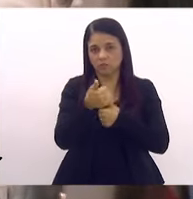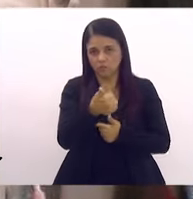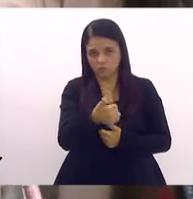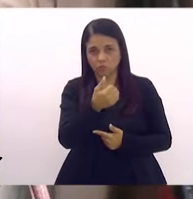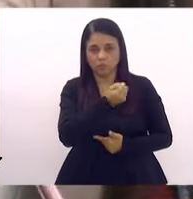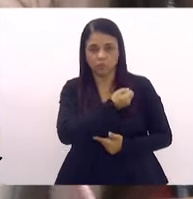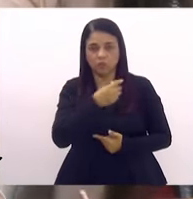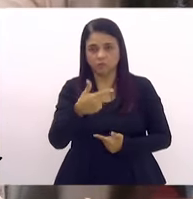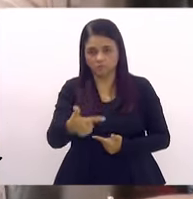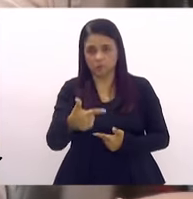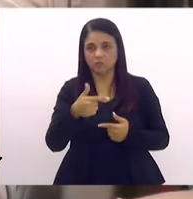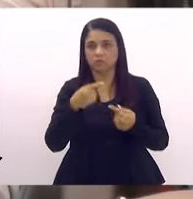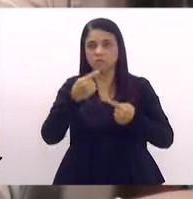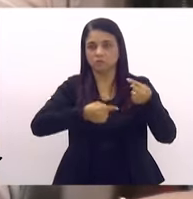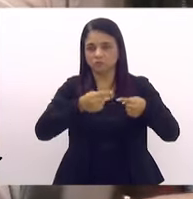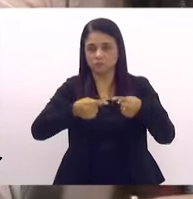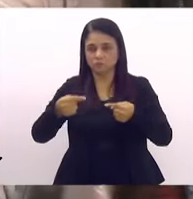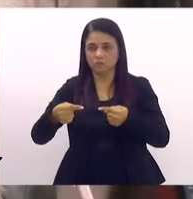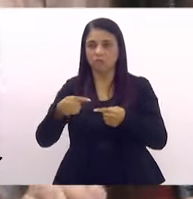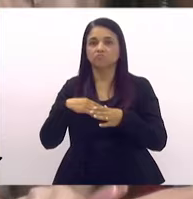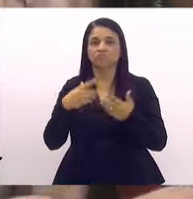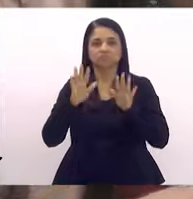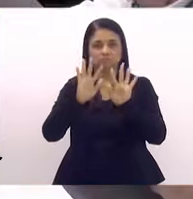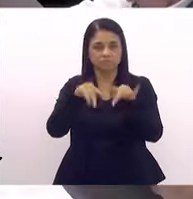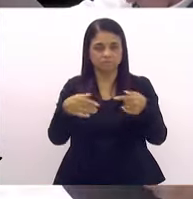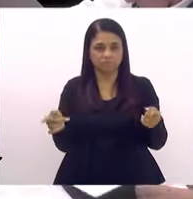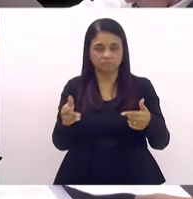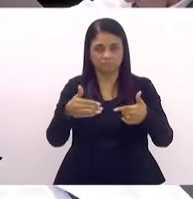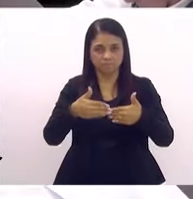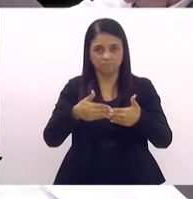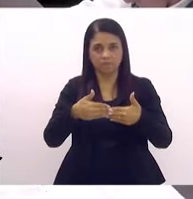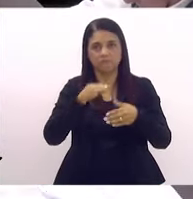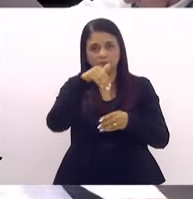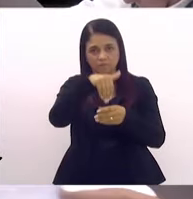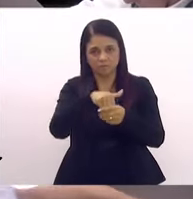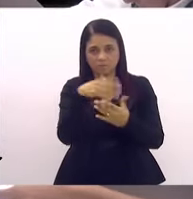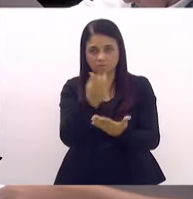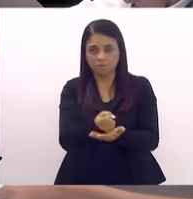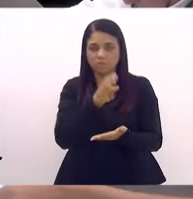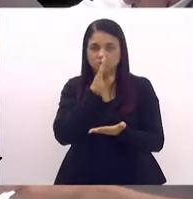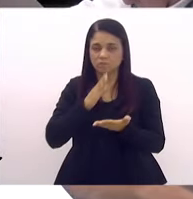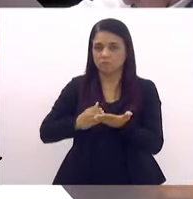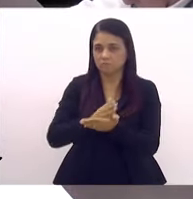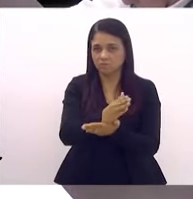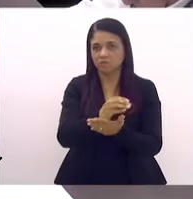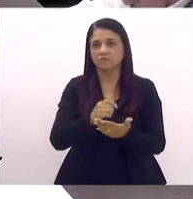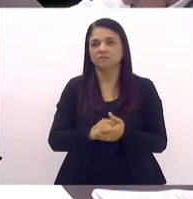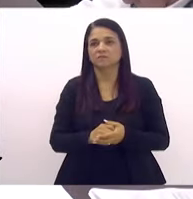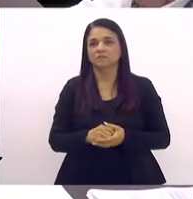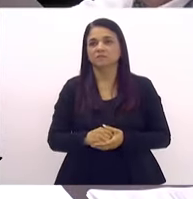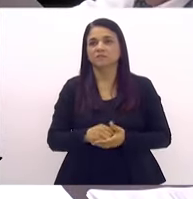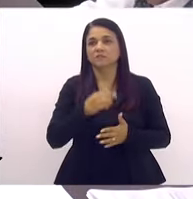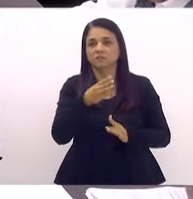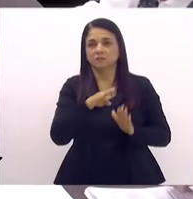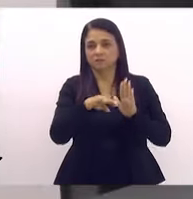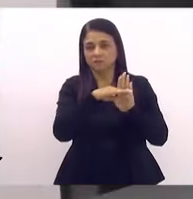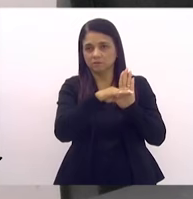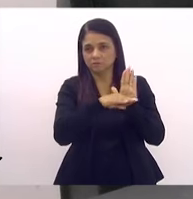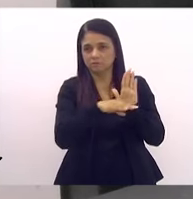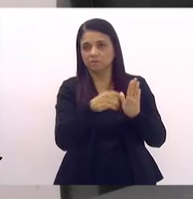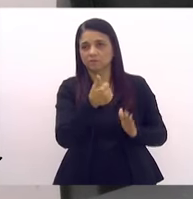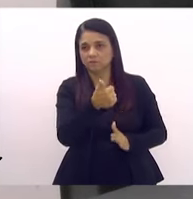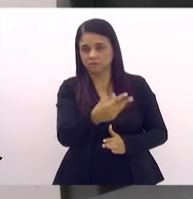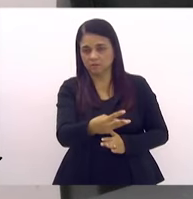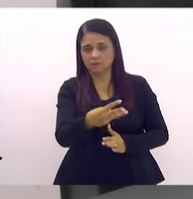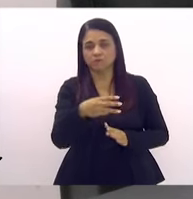e 2. Em discussão. Não havendo quem queira discutir, encerrada a discussão e em votação, senhores que aprovam, permaneçam como estão, aprovado. Item 3 da pauta, emendas de plenário